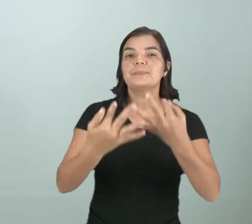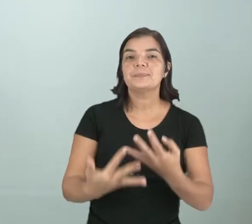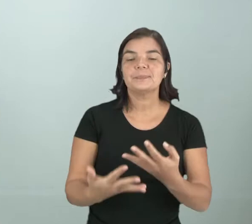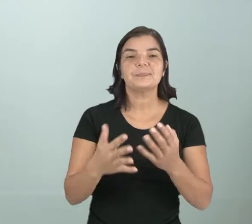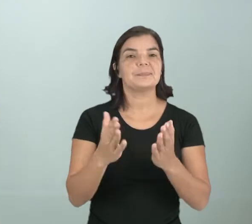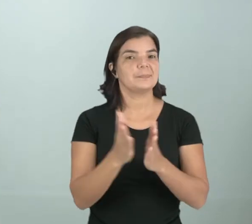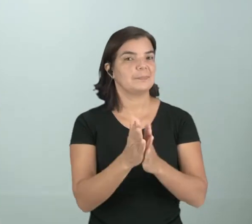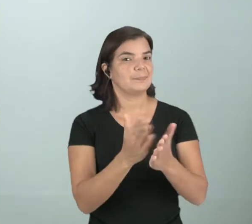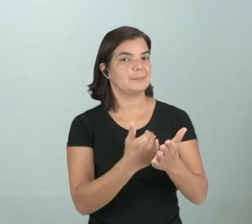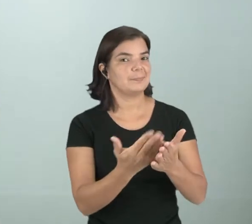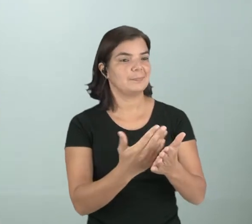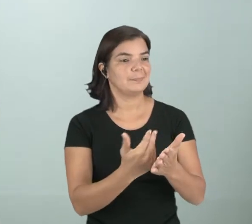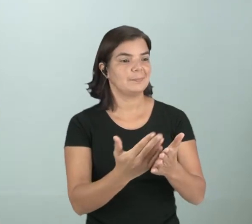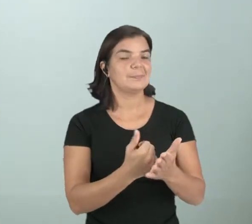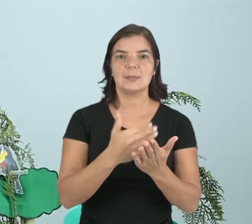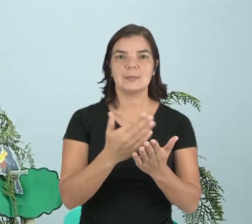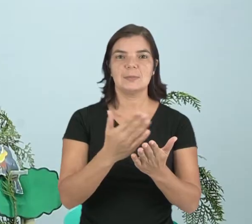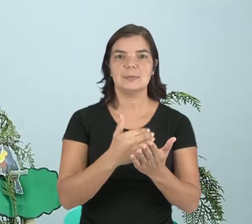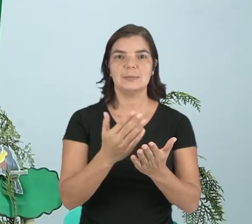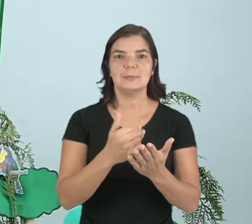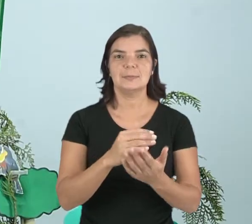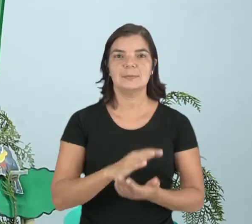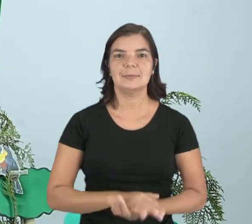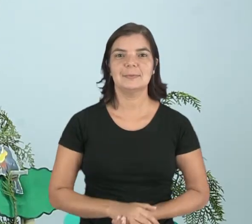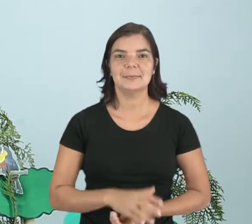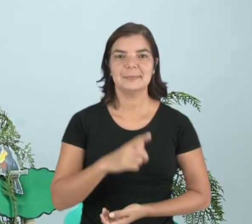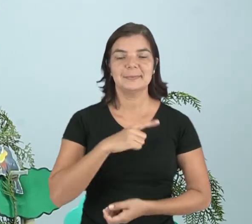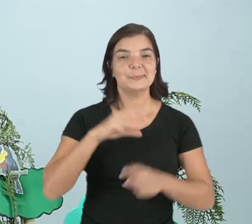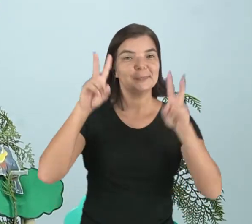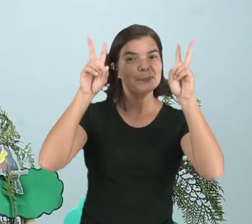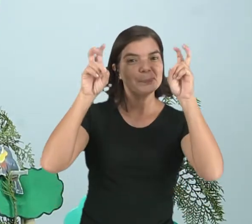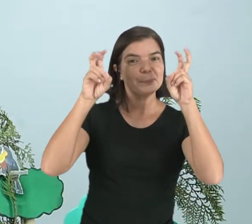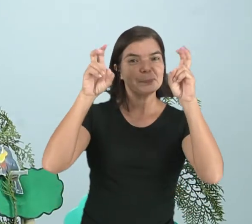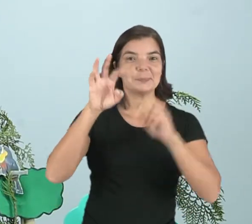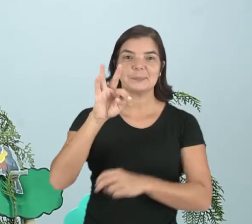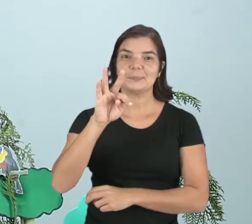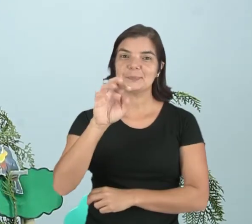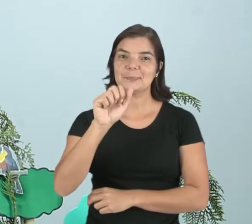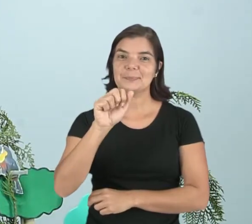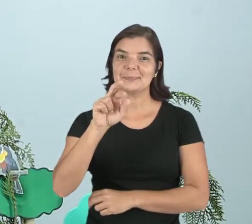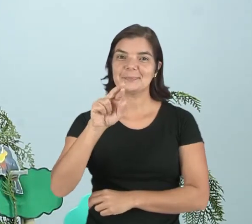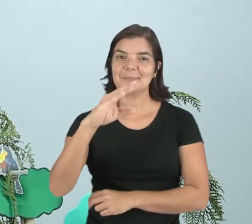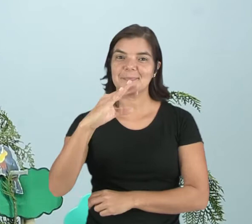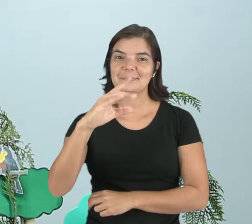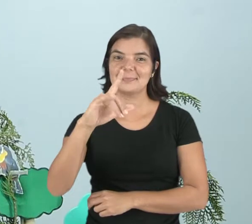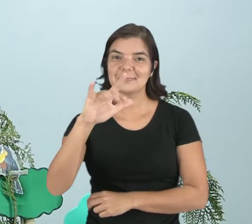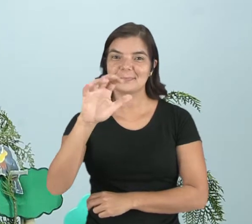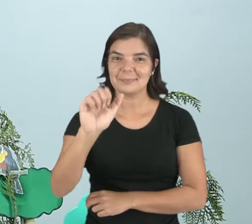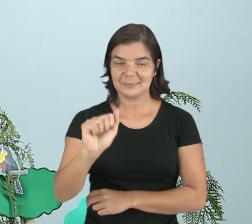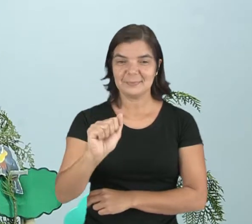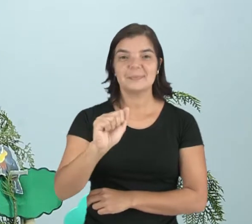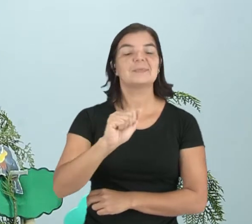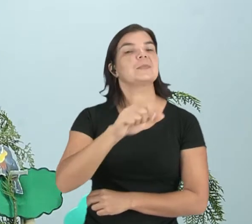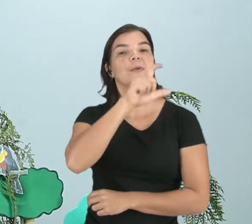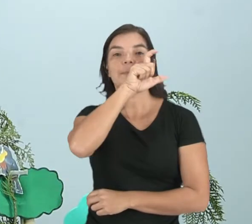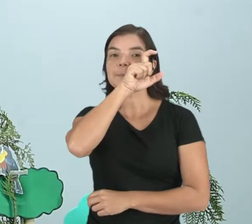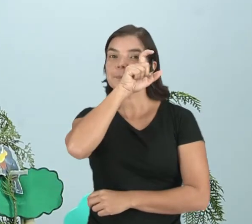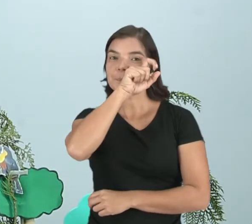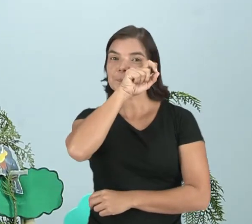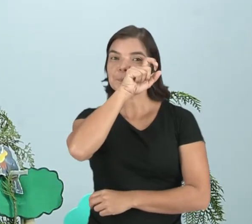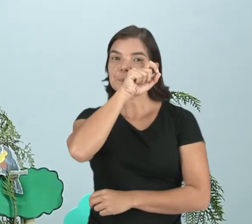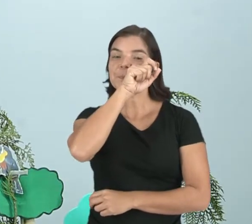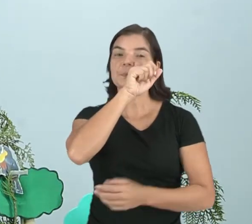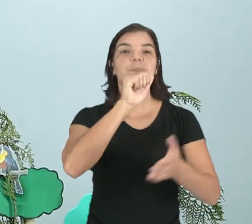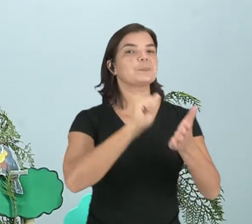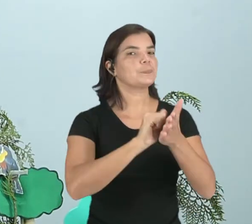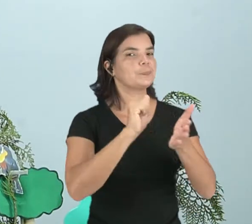esse livro? Então vamos lá. Tem o tema Tarsila e o Papagaio Juvenal. Quem escreveu